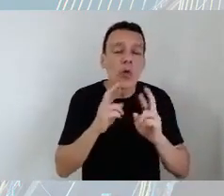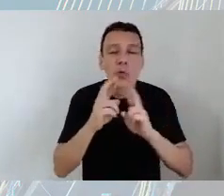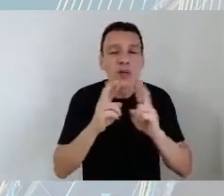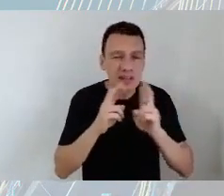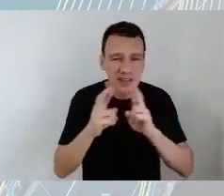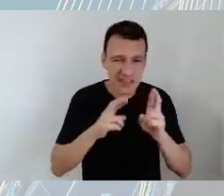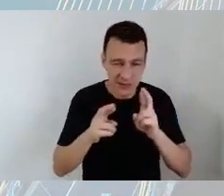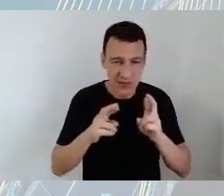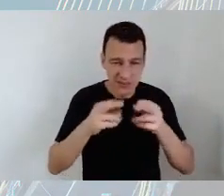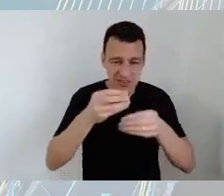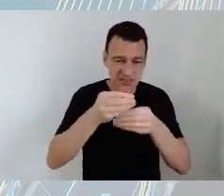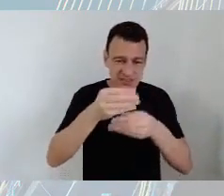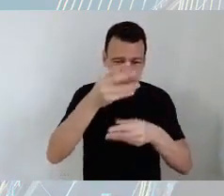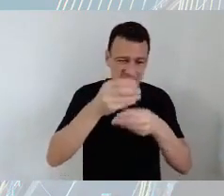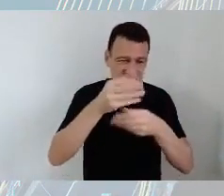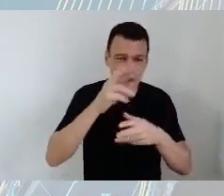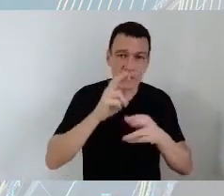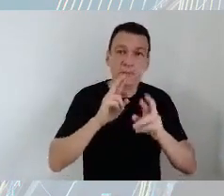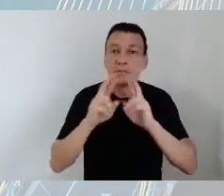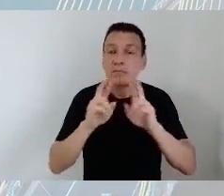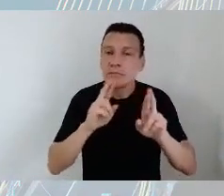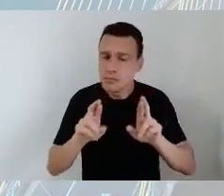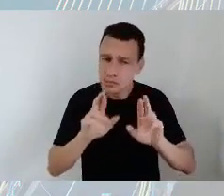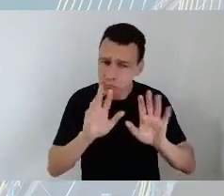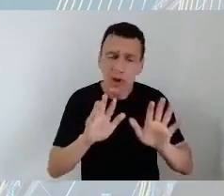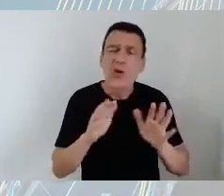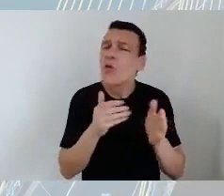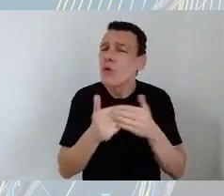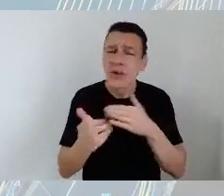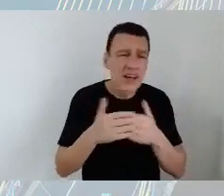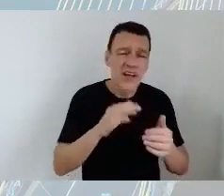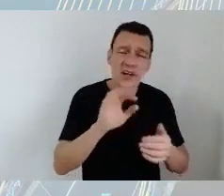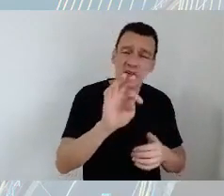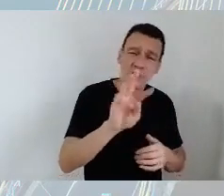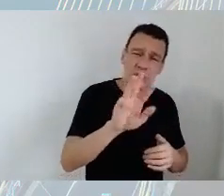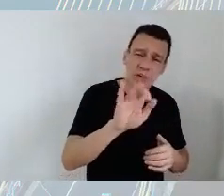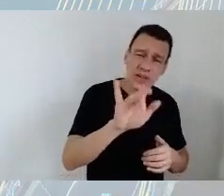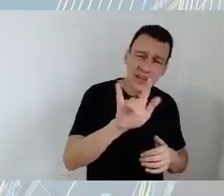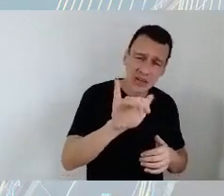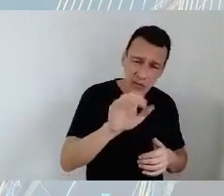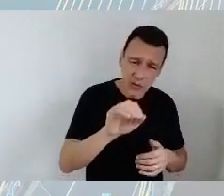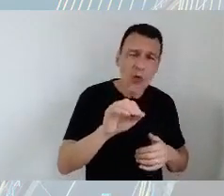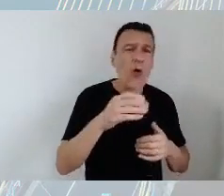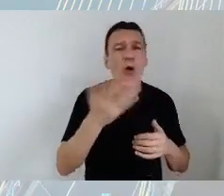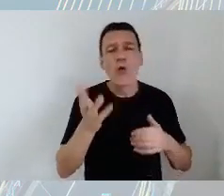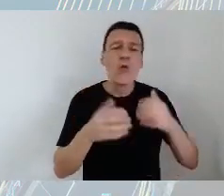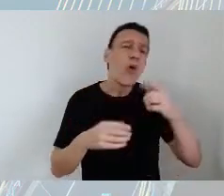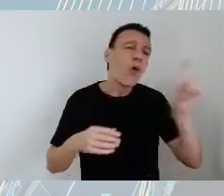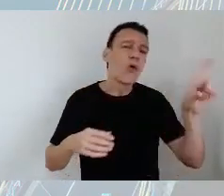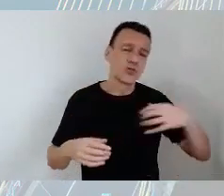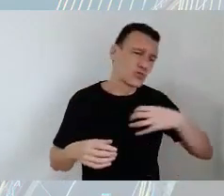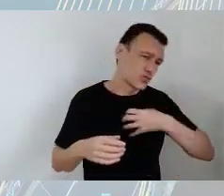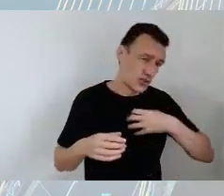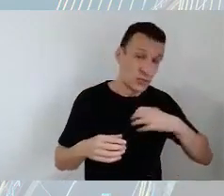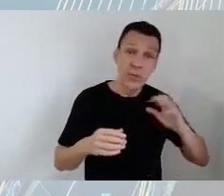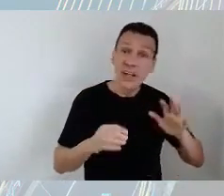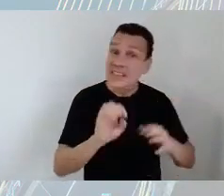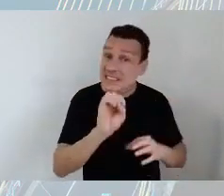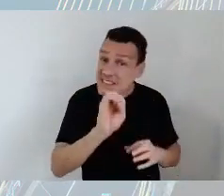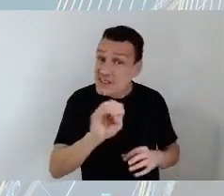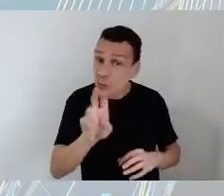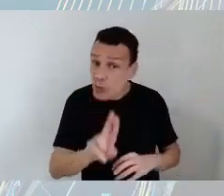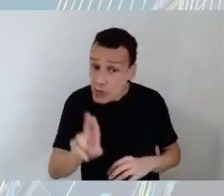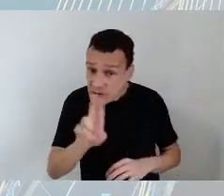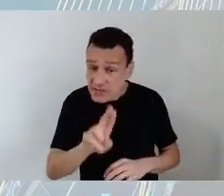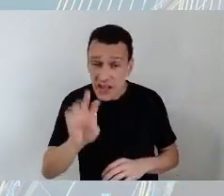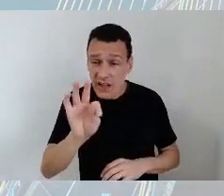lógica funciona para Twilio e funciona para qualquer serviço de mensagem. Tá? Mas, especificamente, se a gente utilizar a plataforma da Twilio, a pessoa manda uma mensagem,